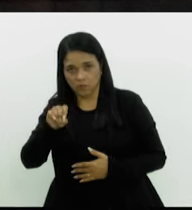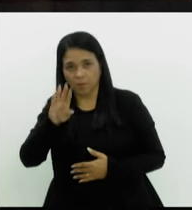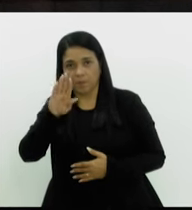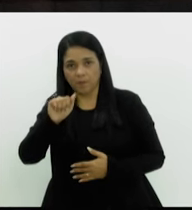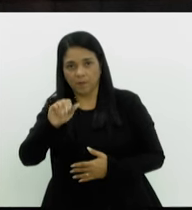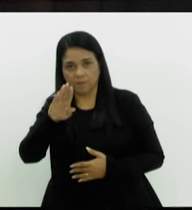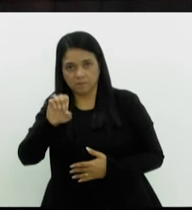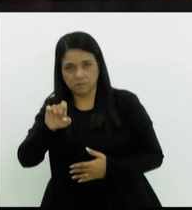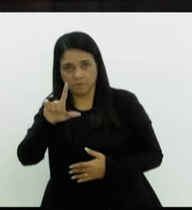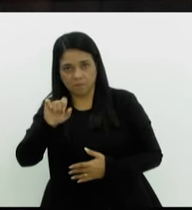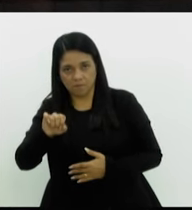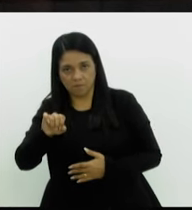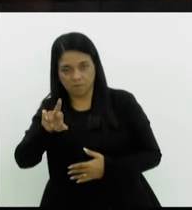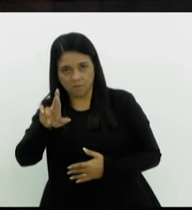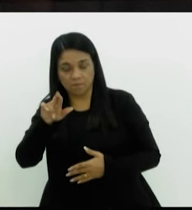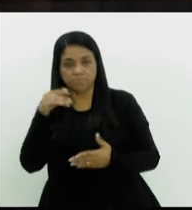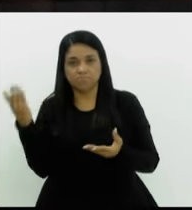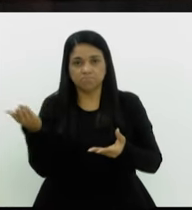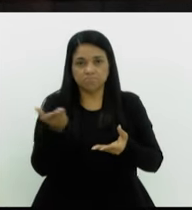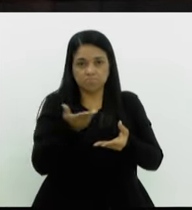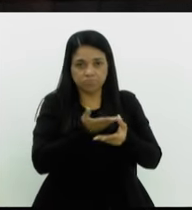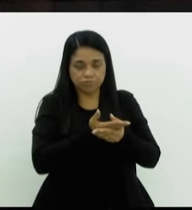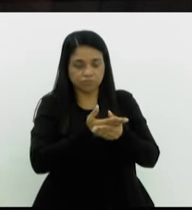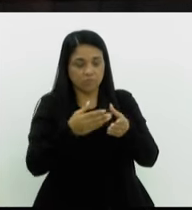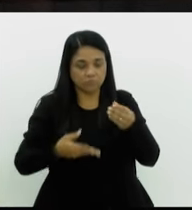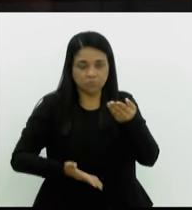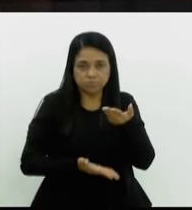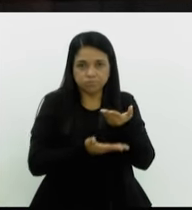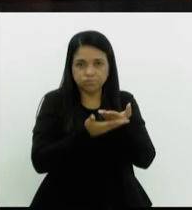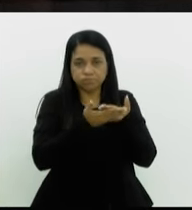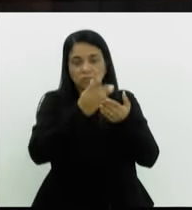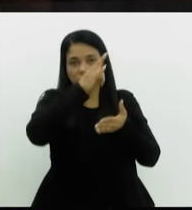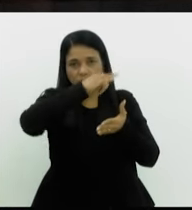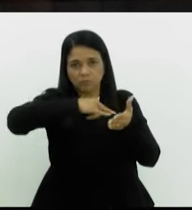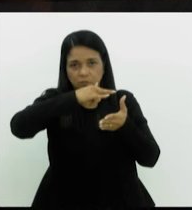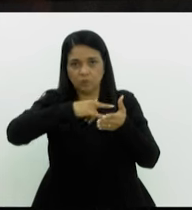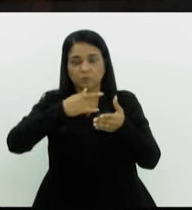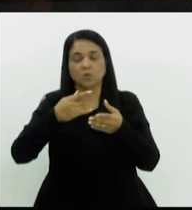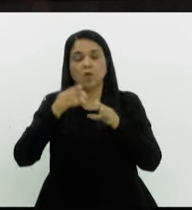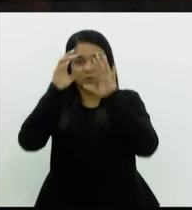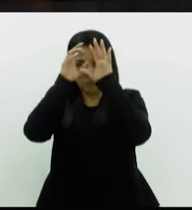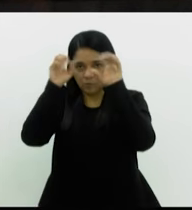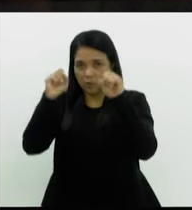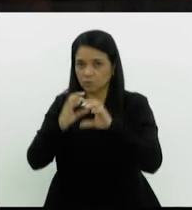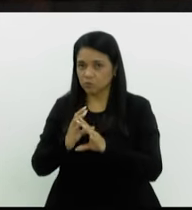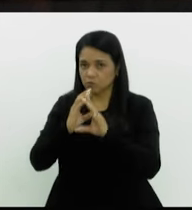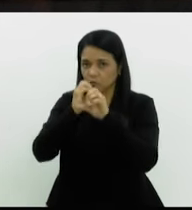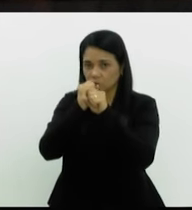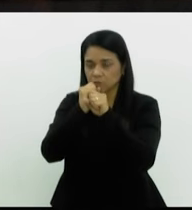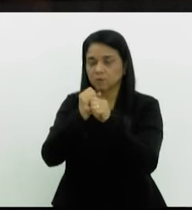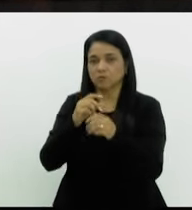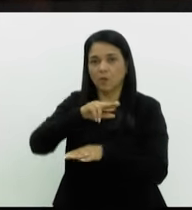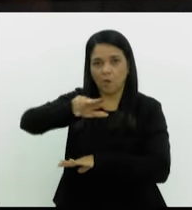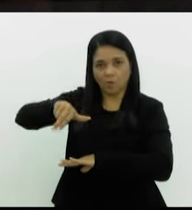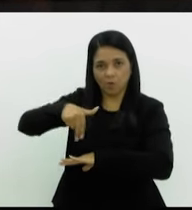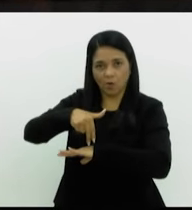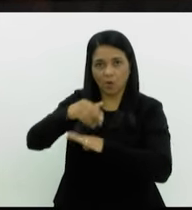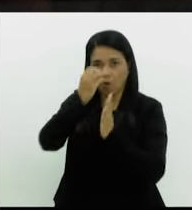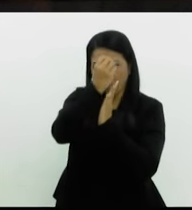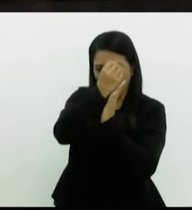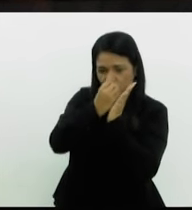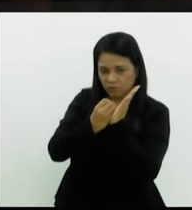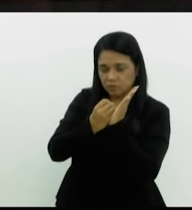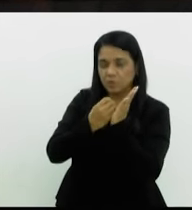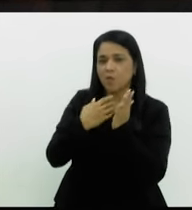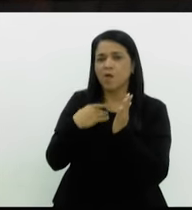então, protocolando, junto ao Tribunal de Contas da União, esse ofício, com diversas